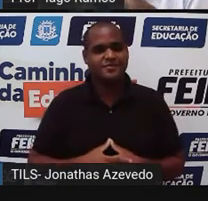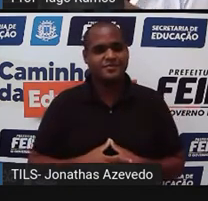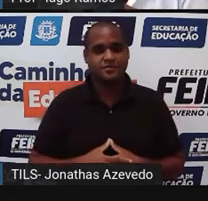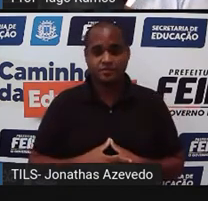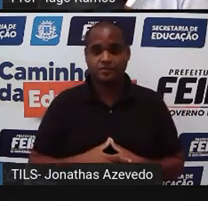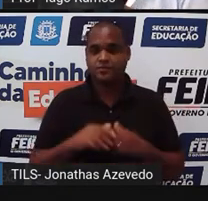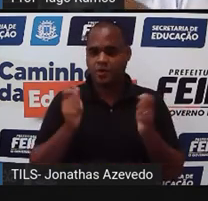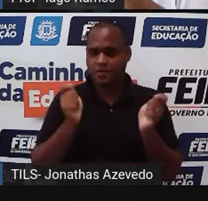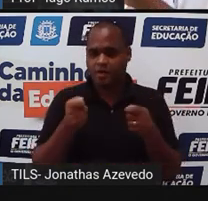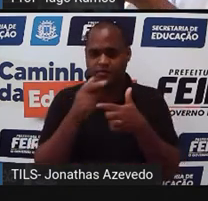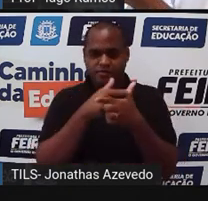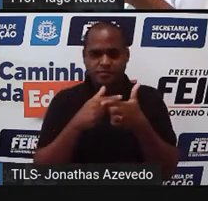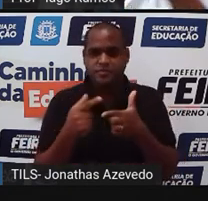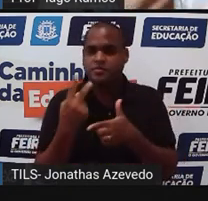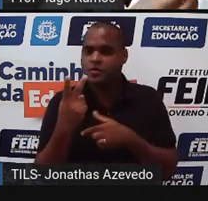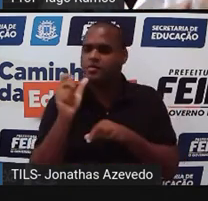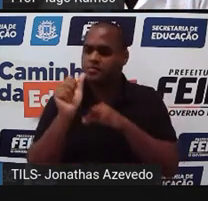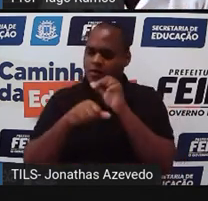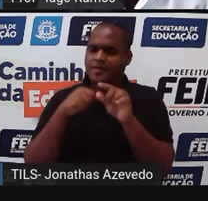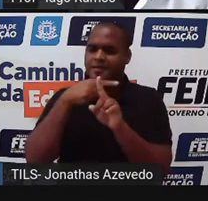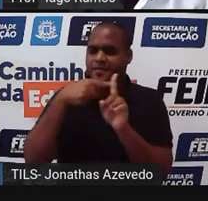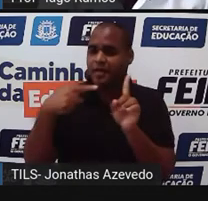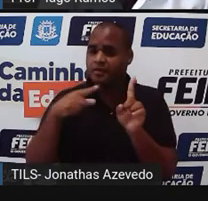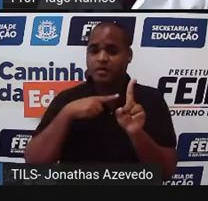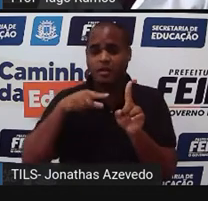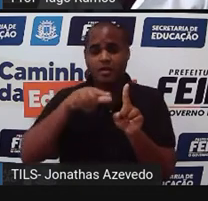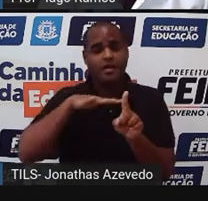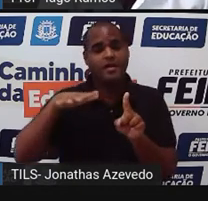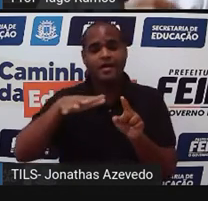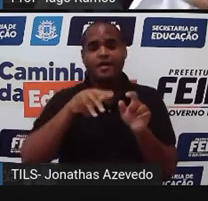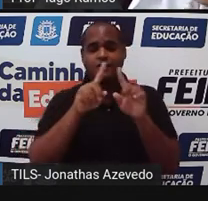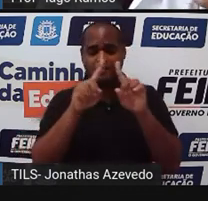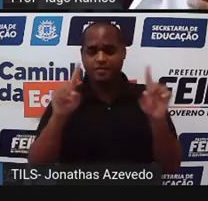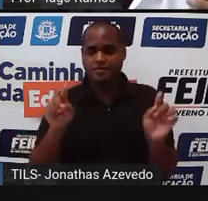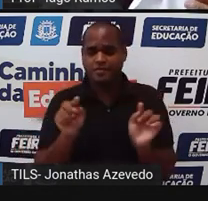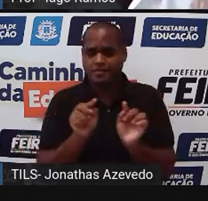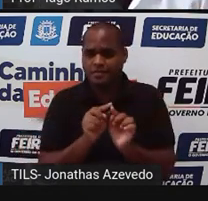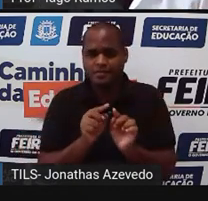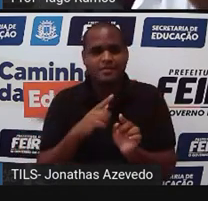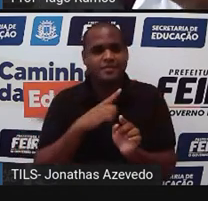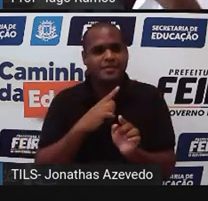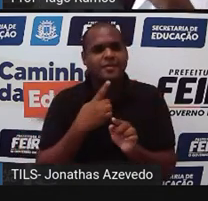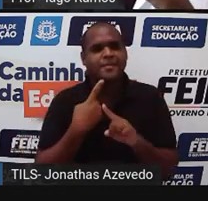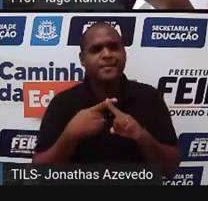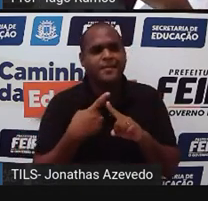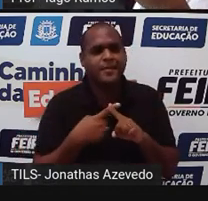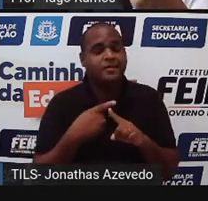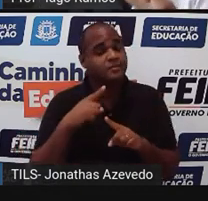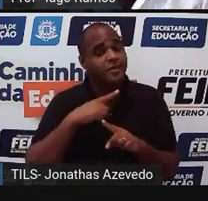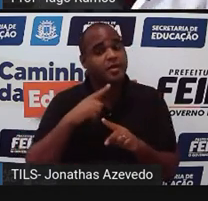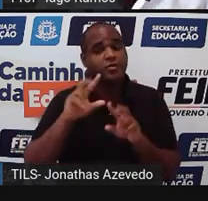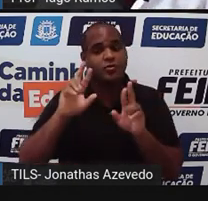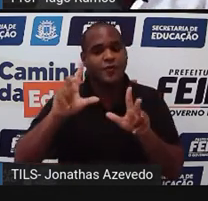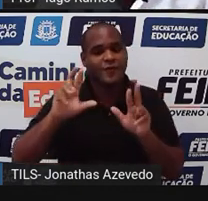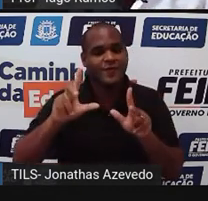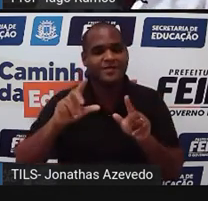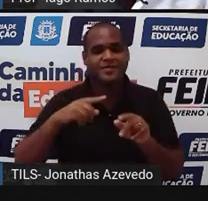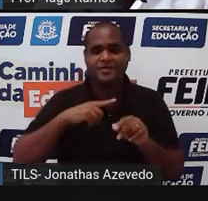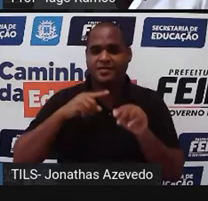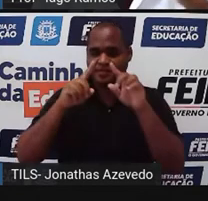dividido por 2 é a metade da área do retângulo por quê Porque tem dois triângulos